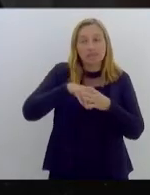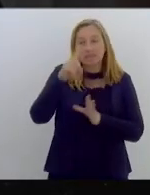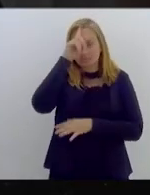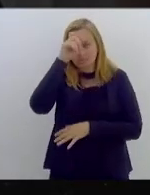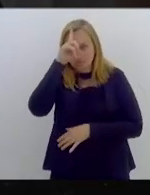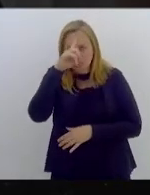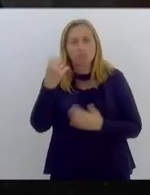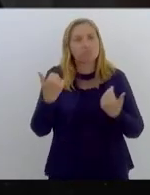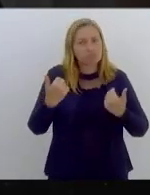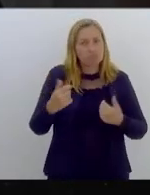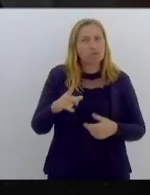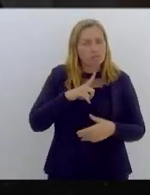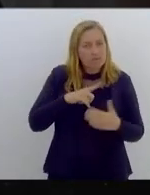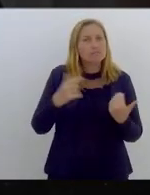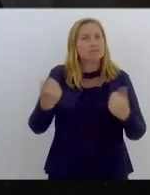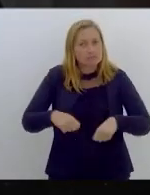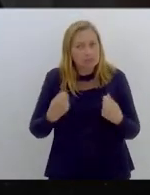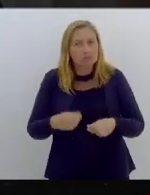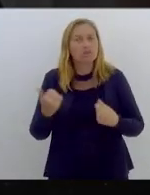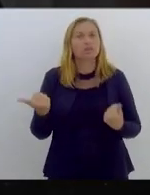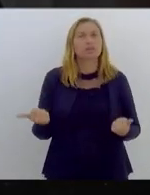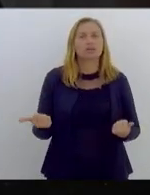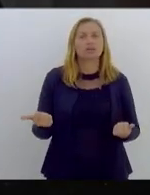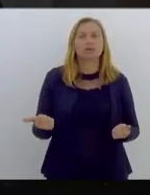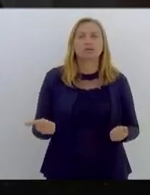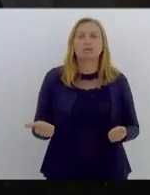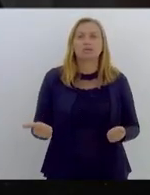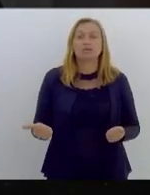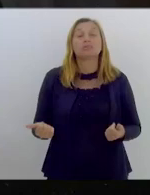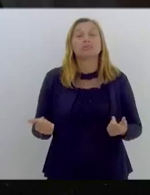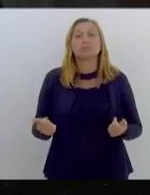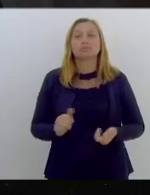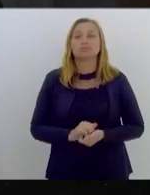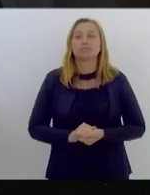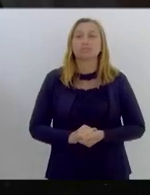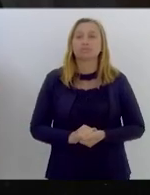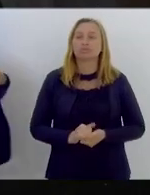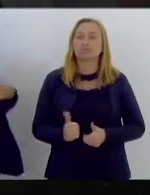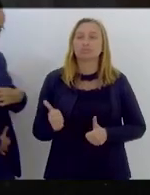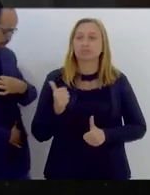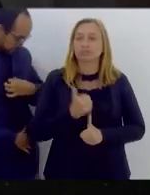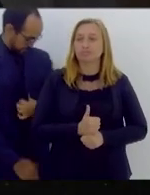saúde, suporte, utensílio, né? Era necessário